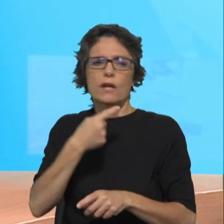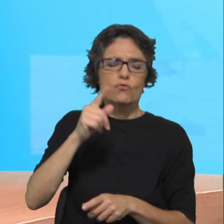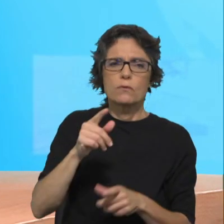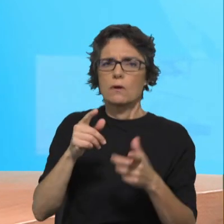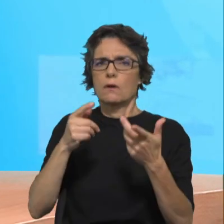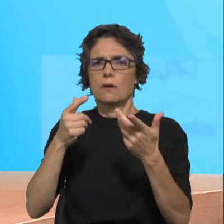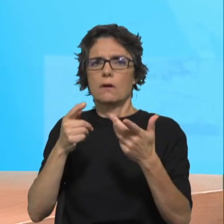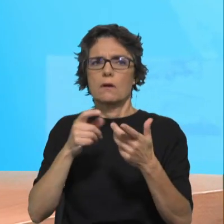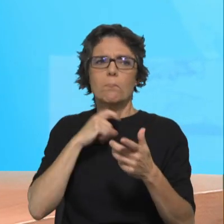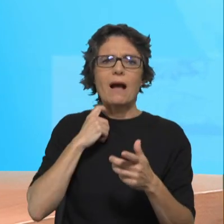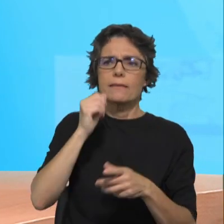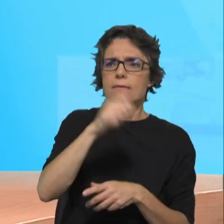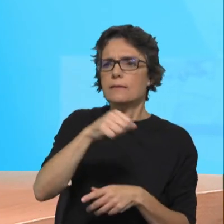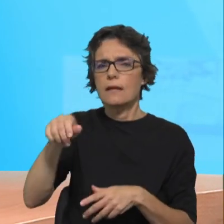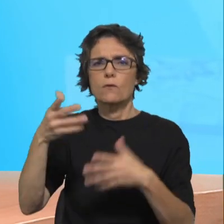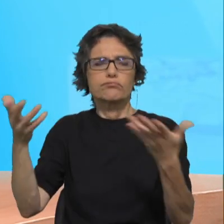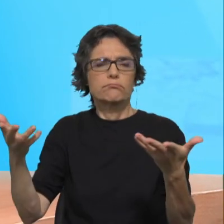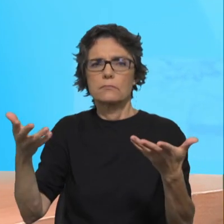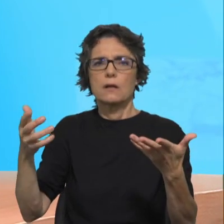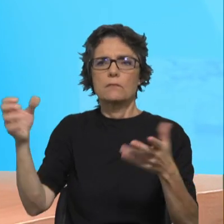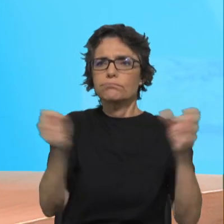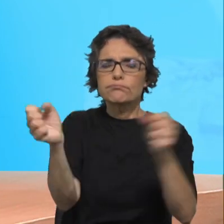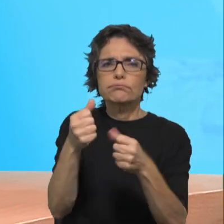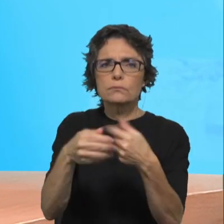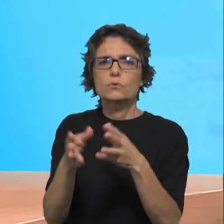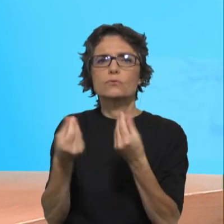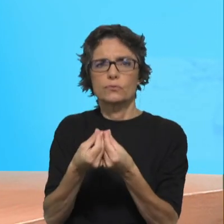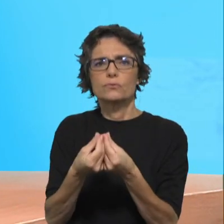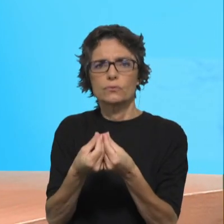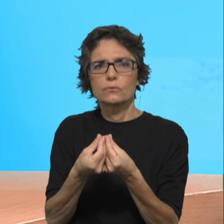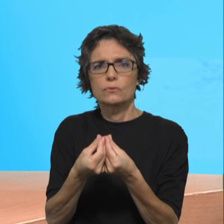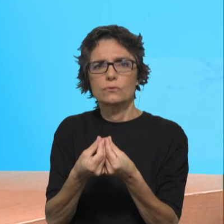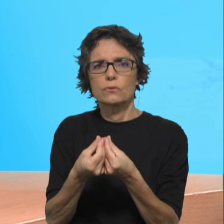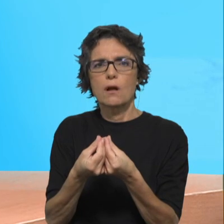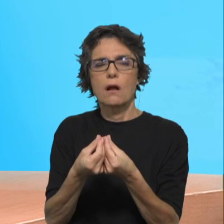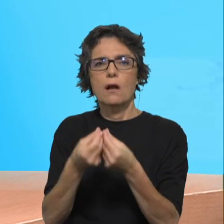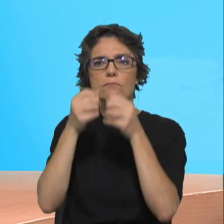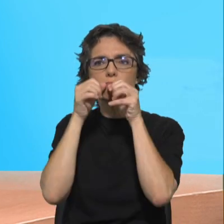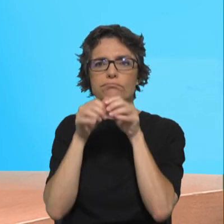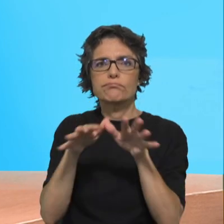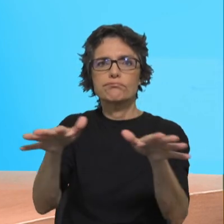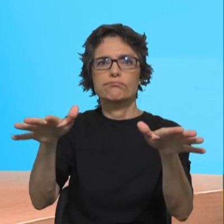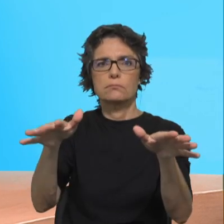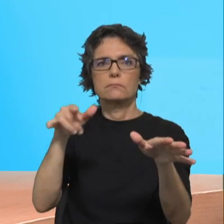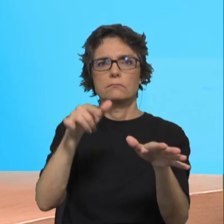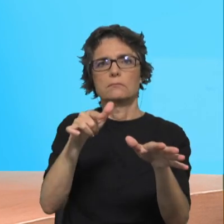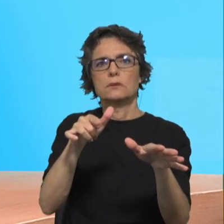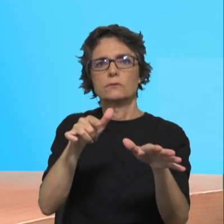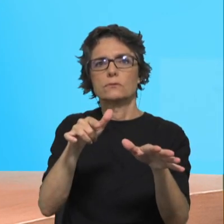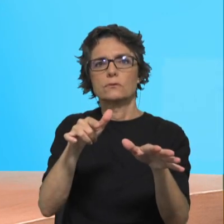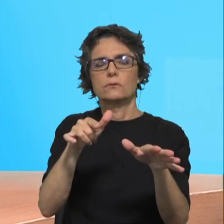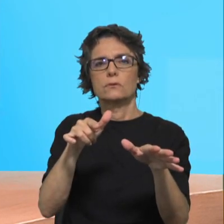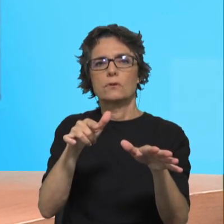só, que juntos pudessem ter como grande objetivo divulgar este texto, no qual ela descobriu de